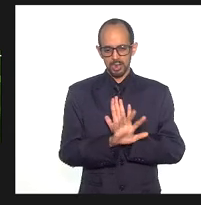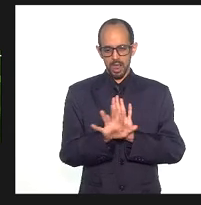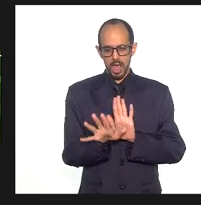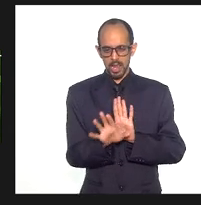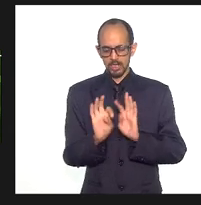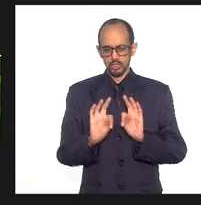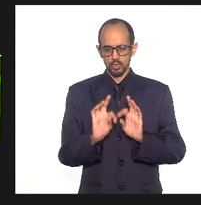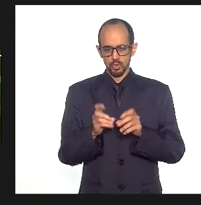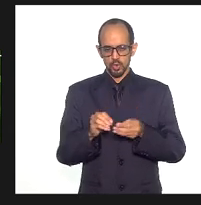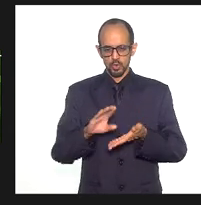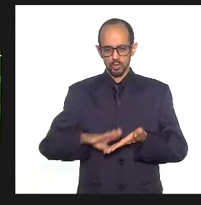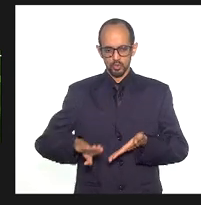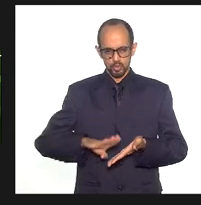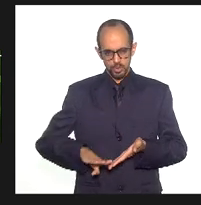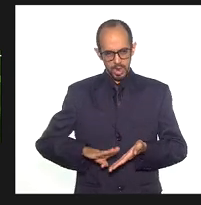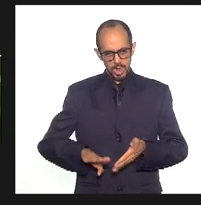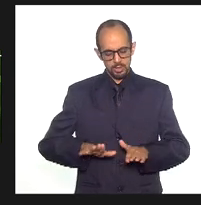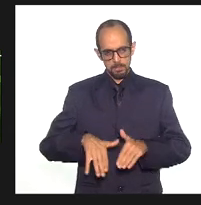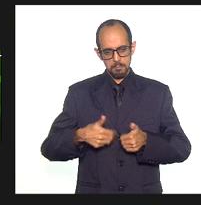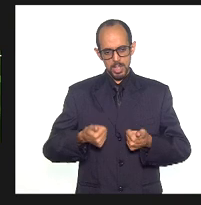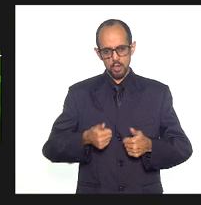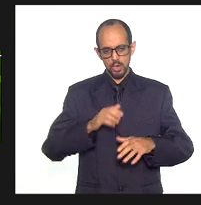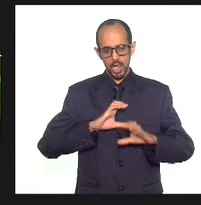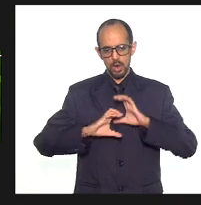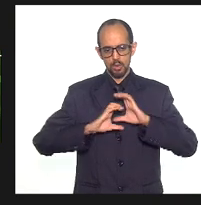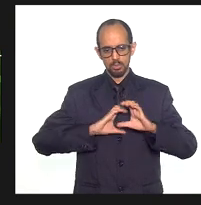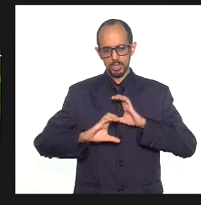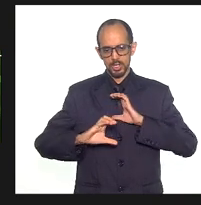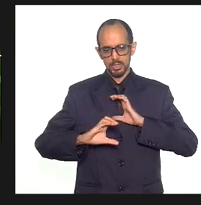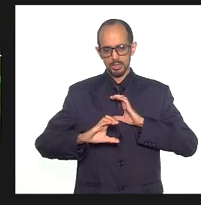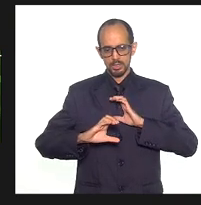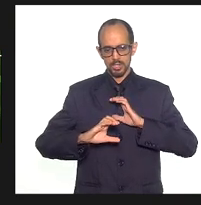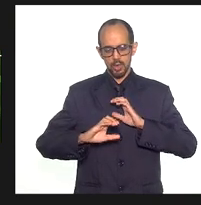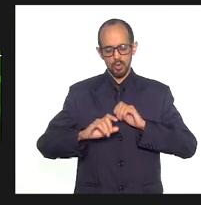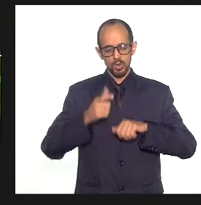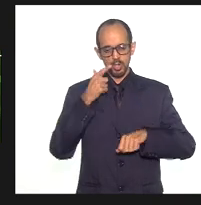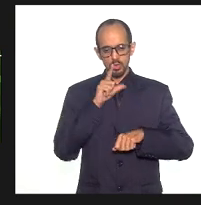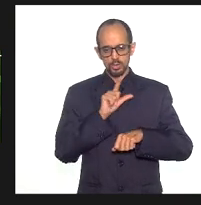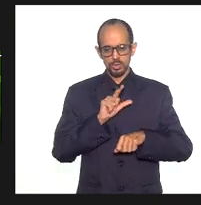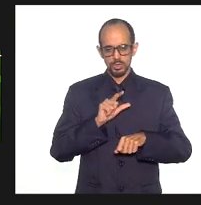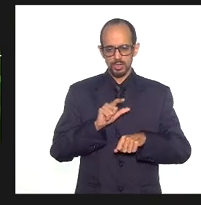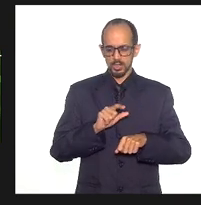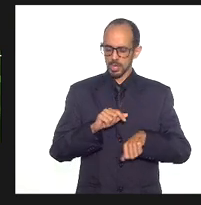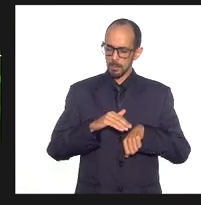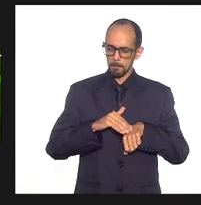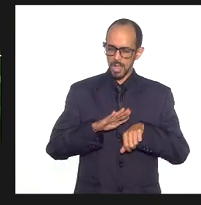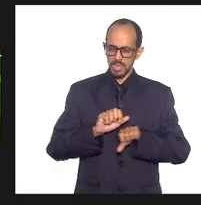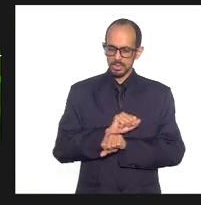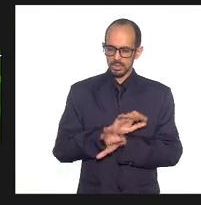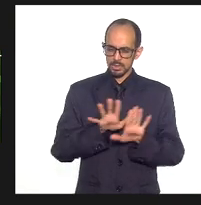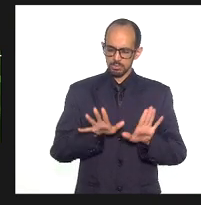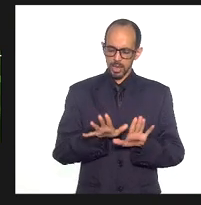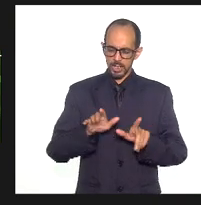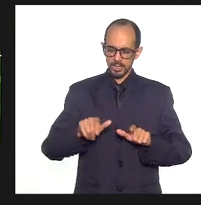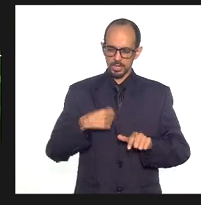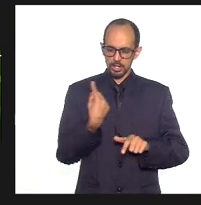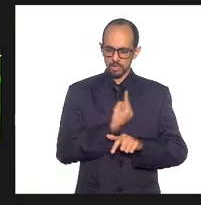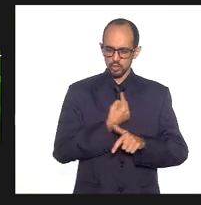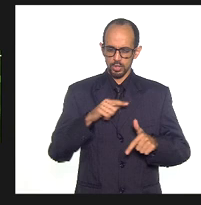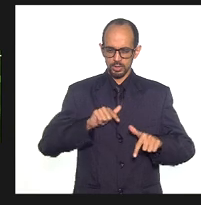com isso melhorar esse diálogo, esse relacionamento e buscar eficiência e transparência nessas atividades